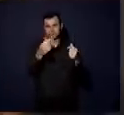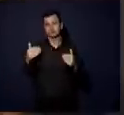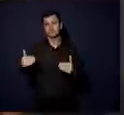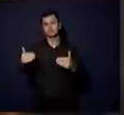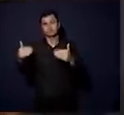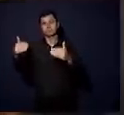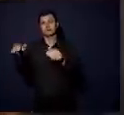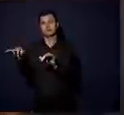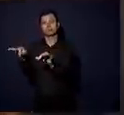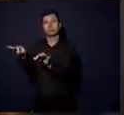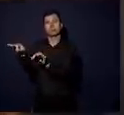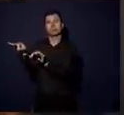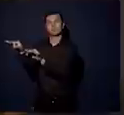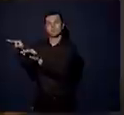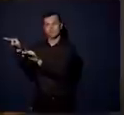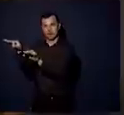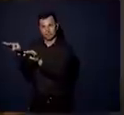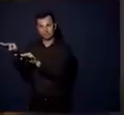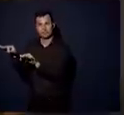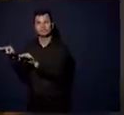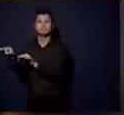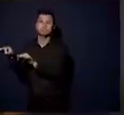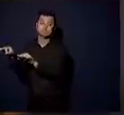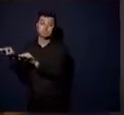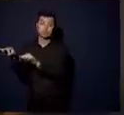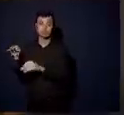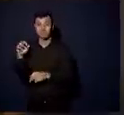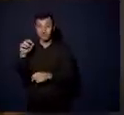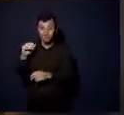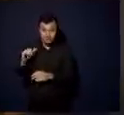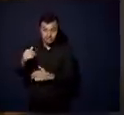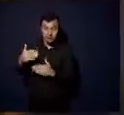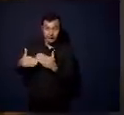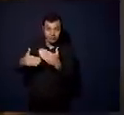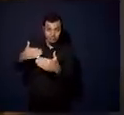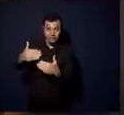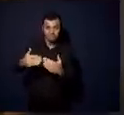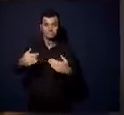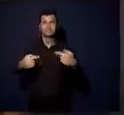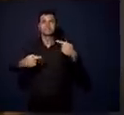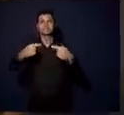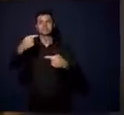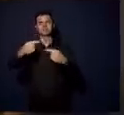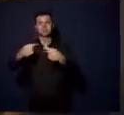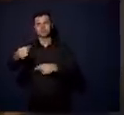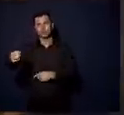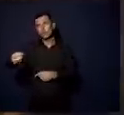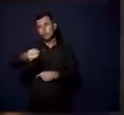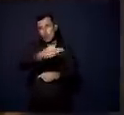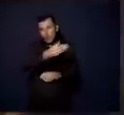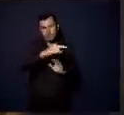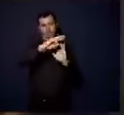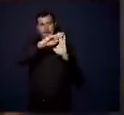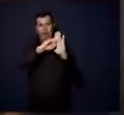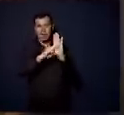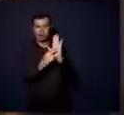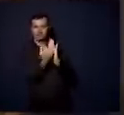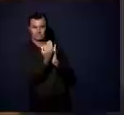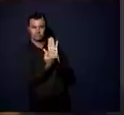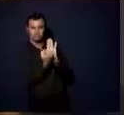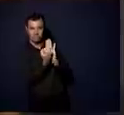Ministério do planejamento mesmo se a gente avançarmos setor a discussão do novo acabou fiscal e aqui eu acho que